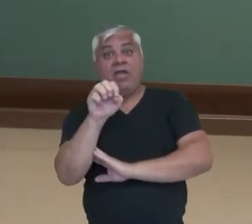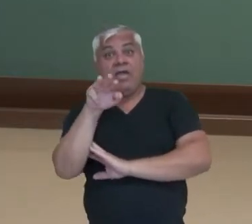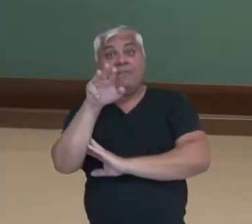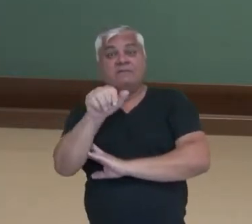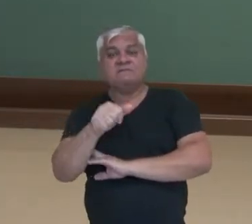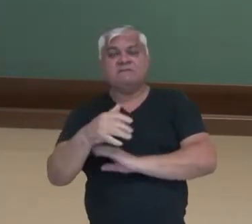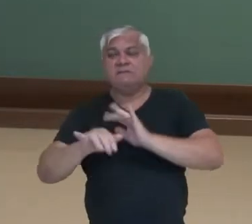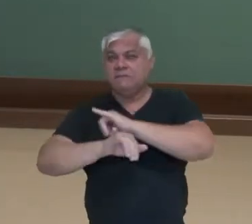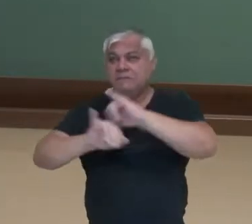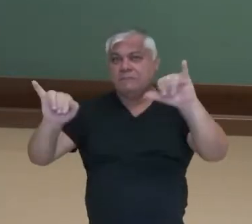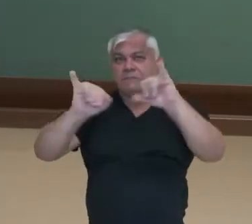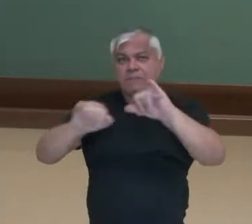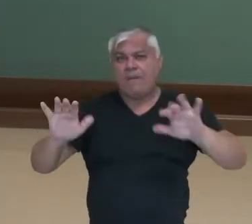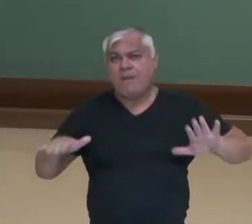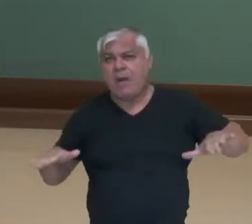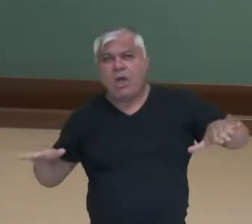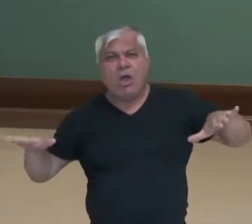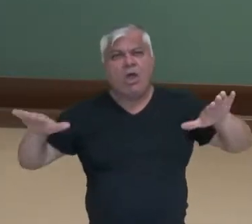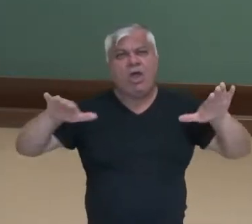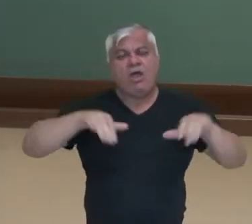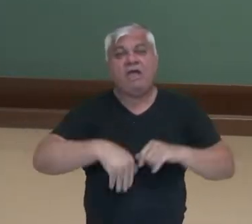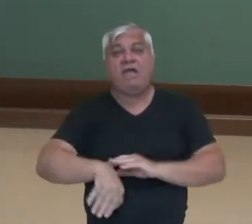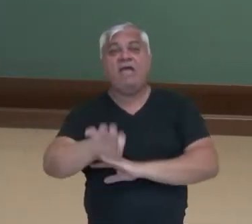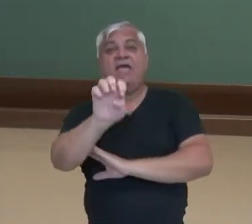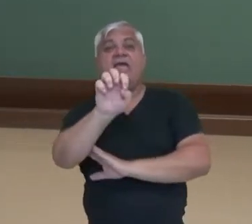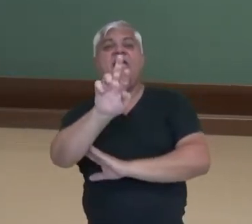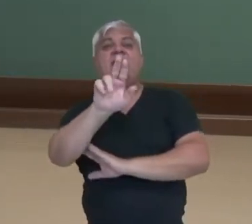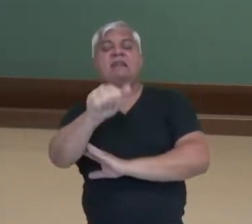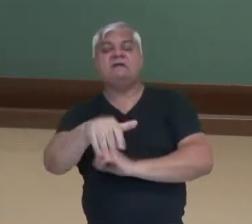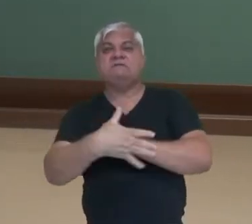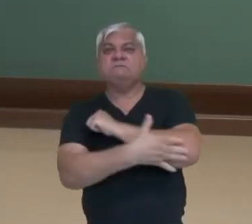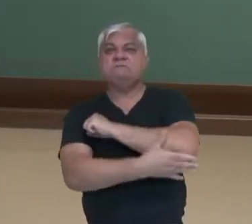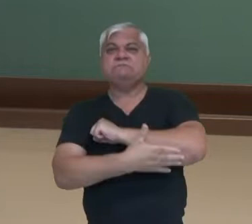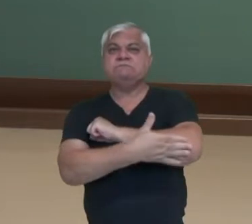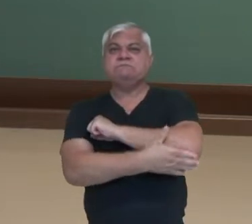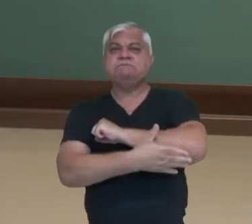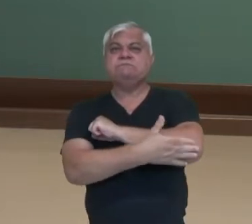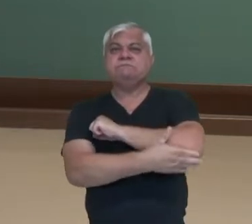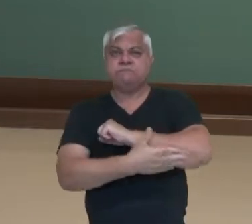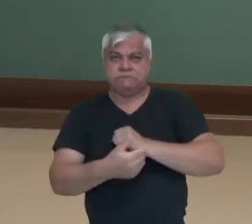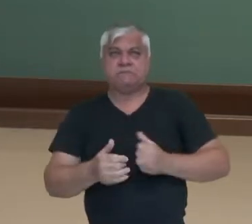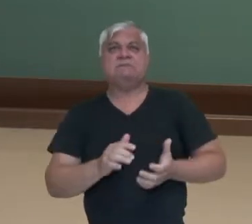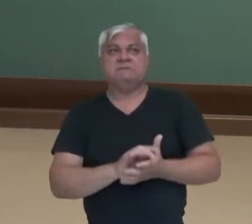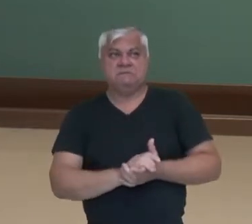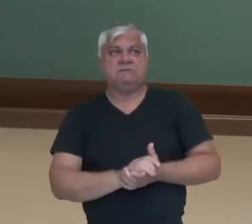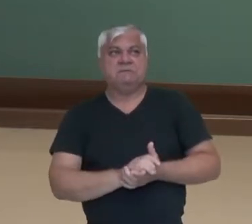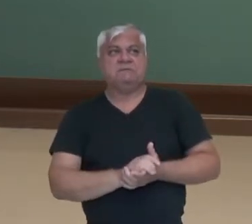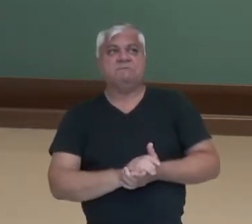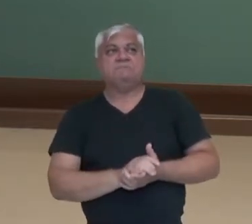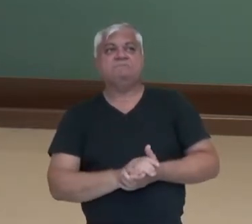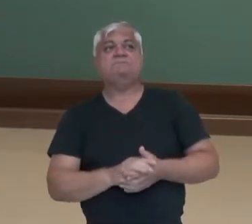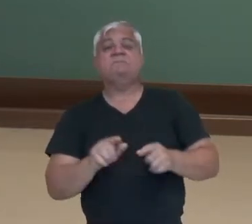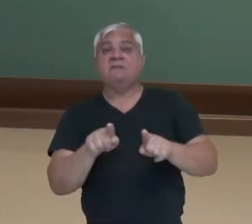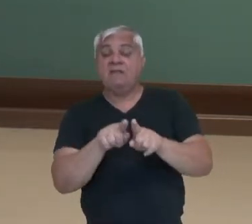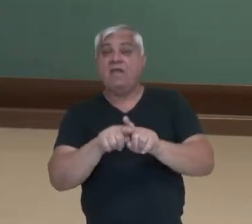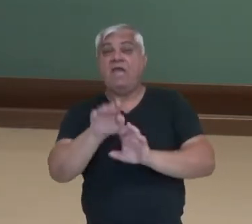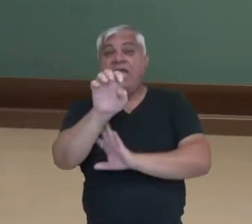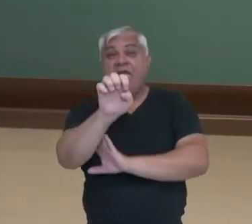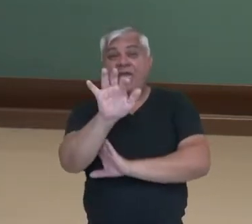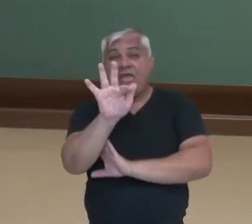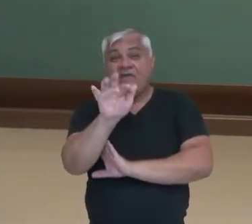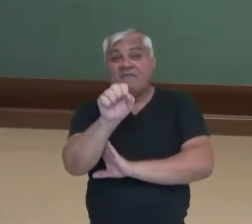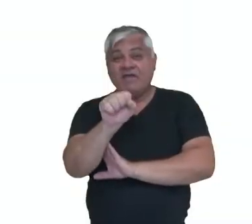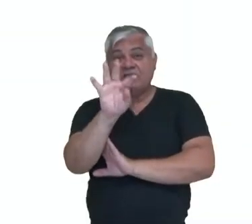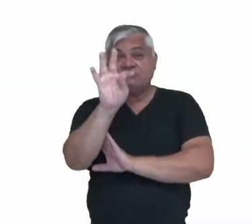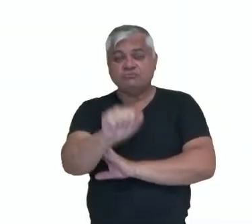gente. Hera, a esposa ciumenta dos Zeus, não por acaso, né? Não sem motivos. Hefesto, interessante,